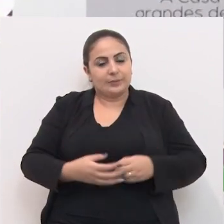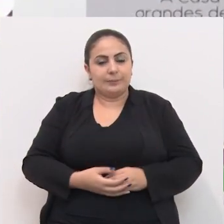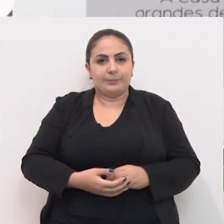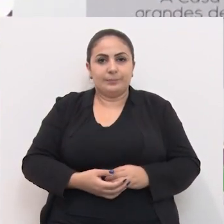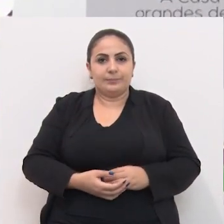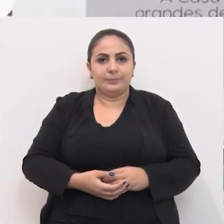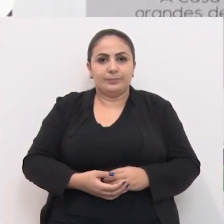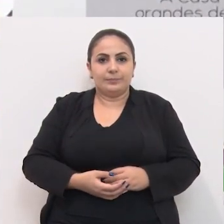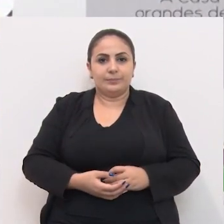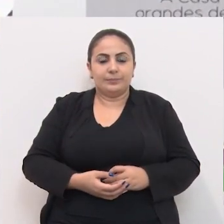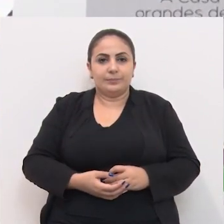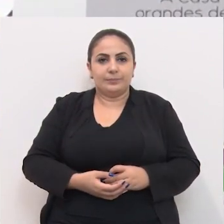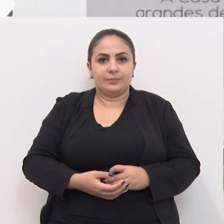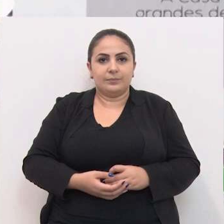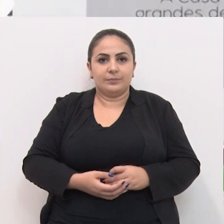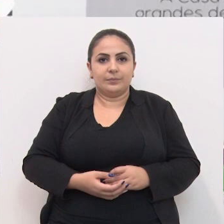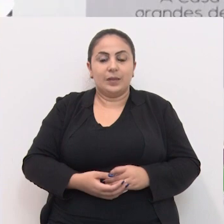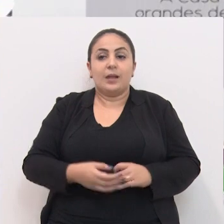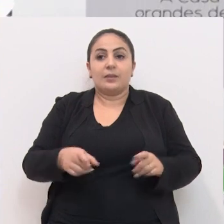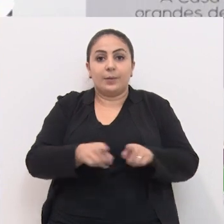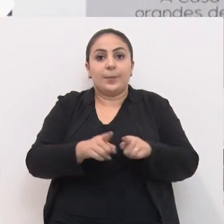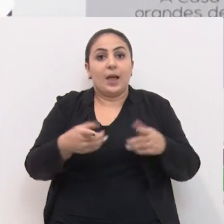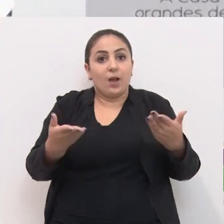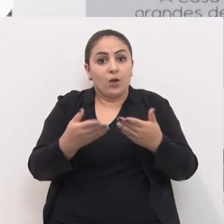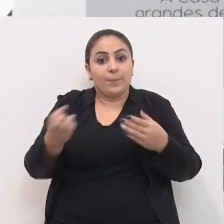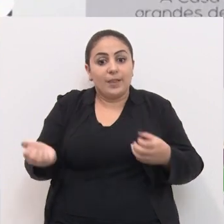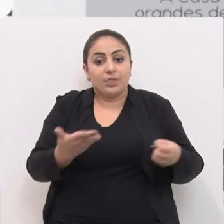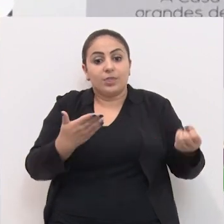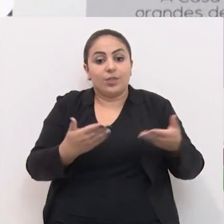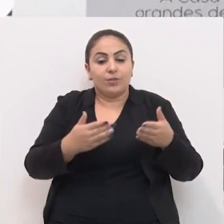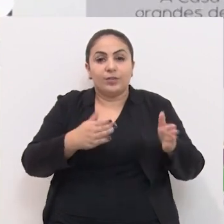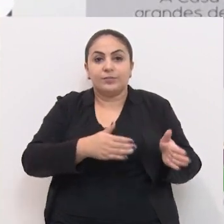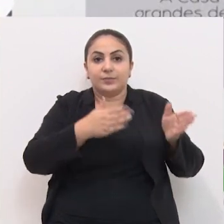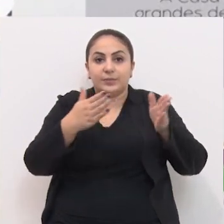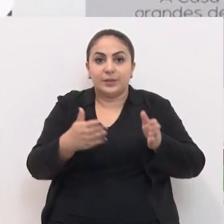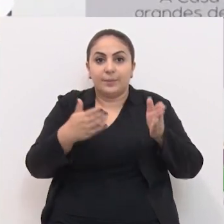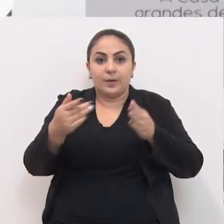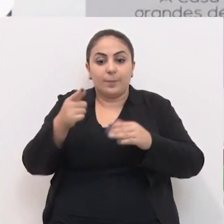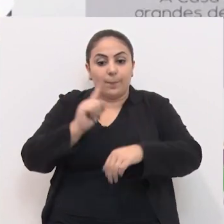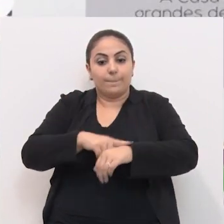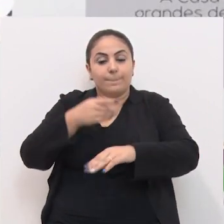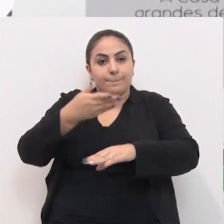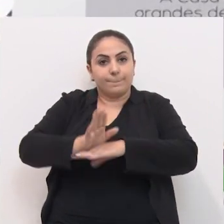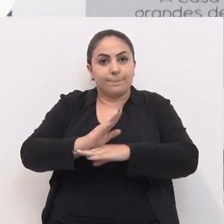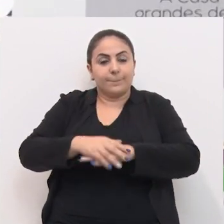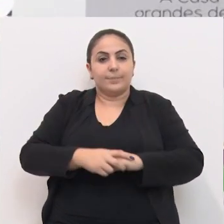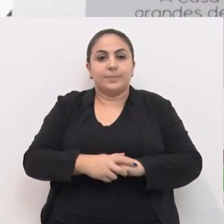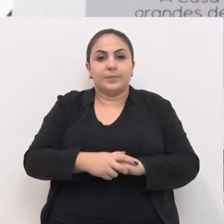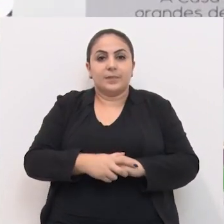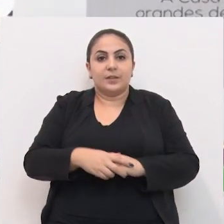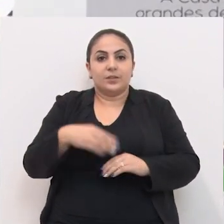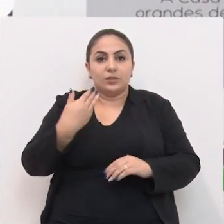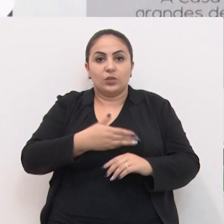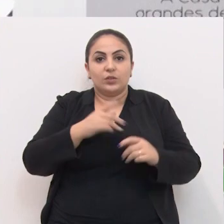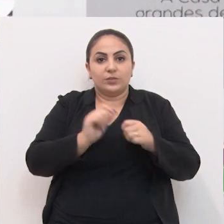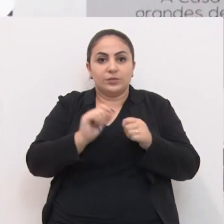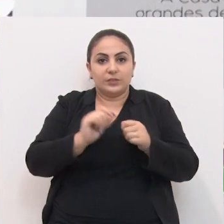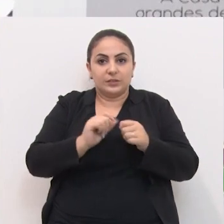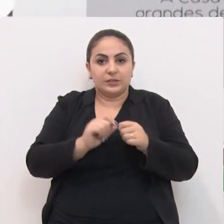anexo, ele vai passar de 200 pessoas. Então era um anseio, porque o grupo está